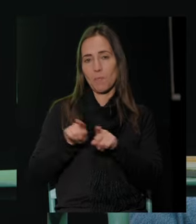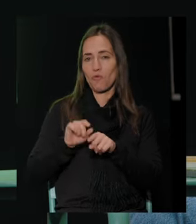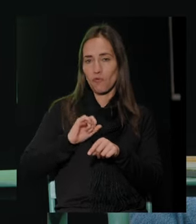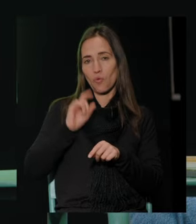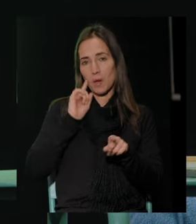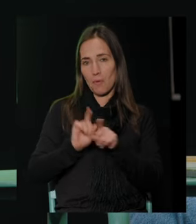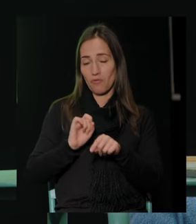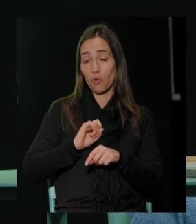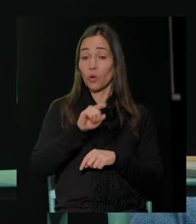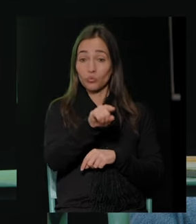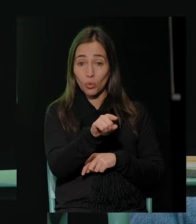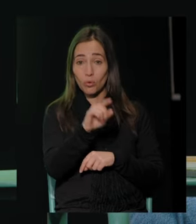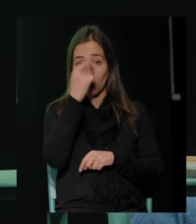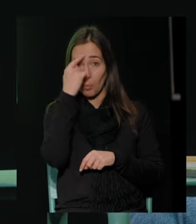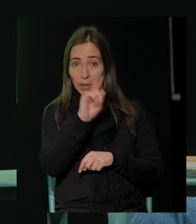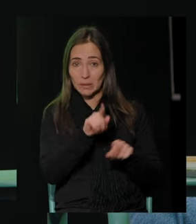irmã. Tu não estás,